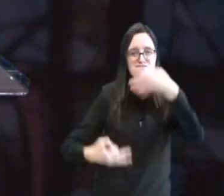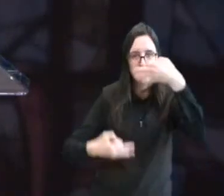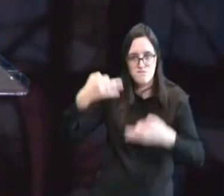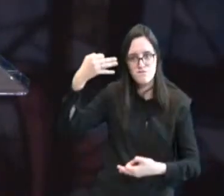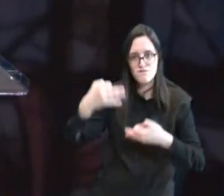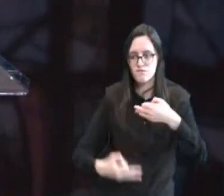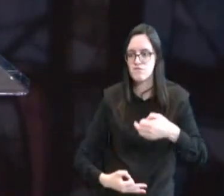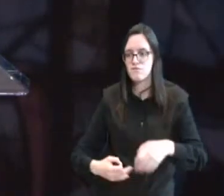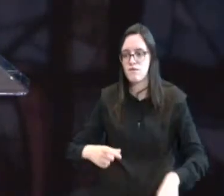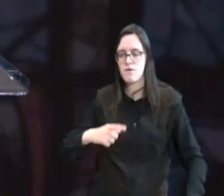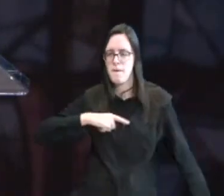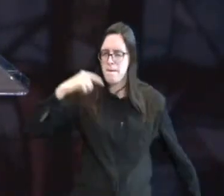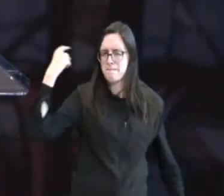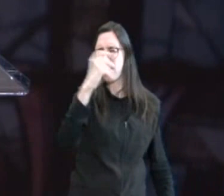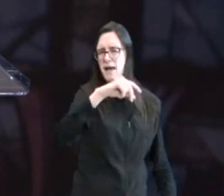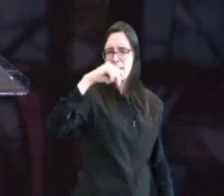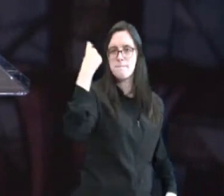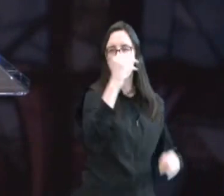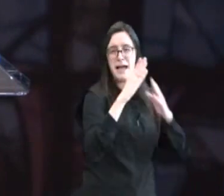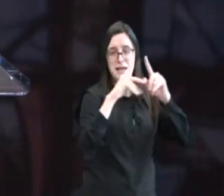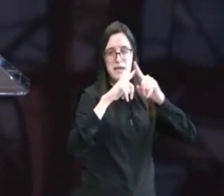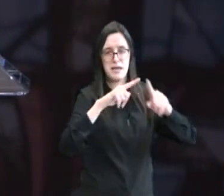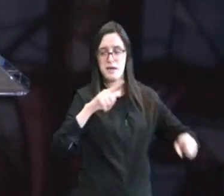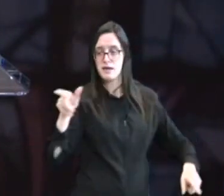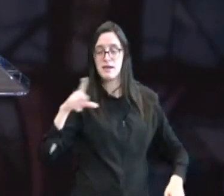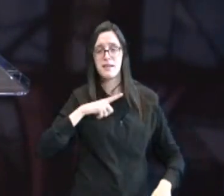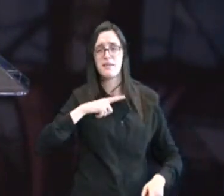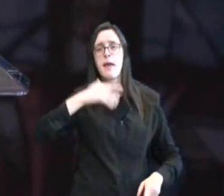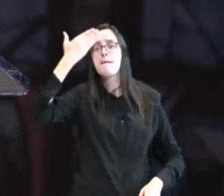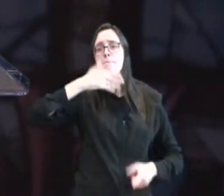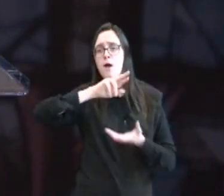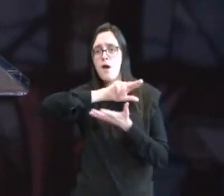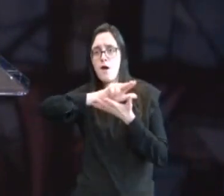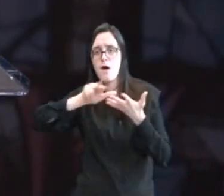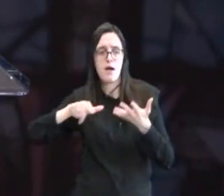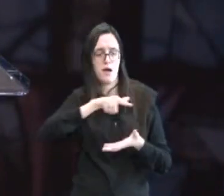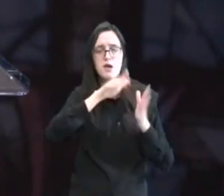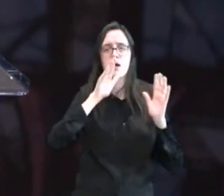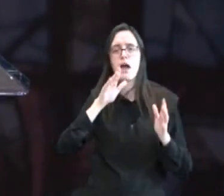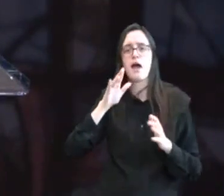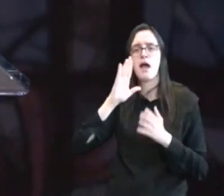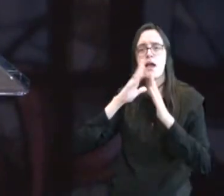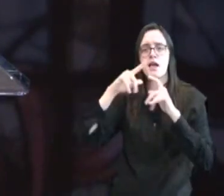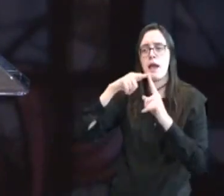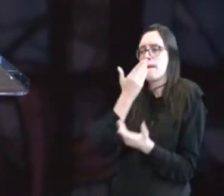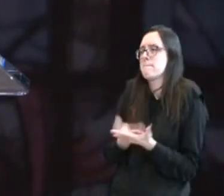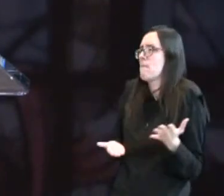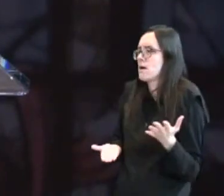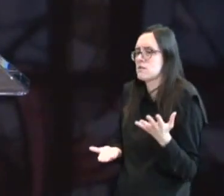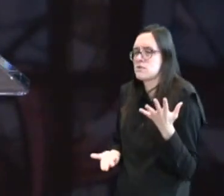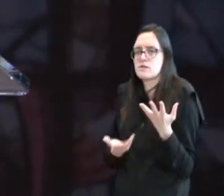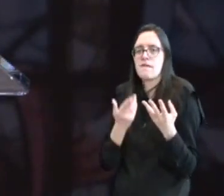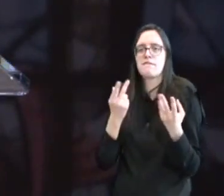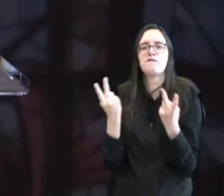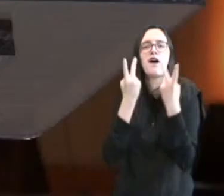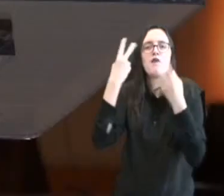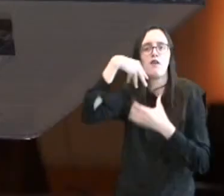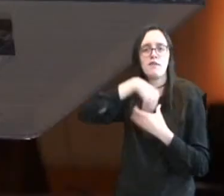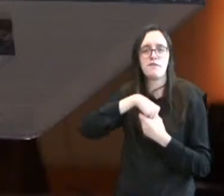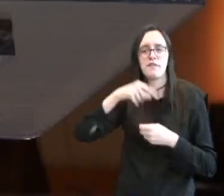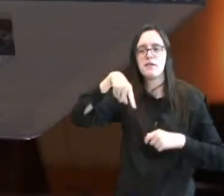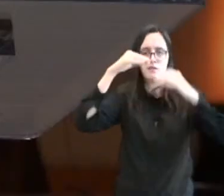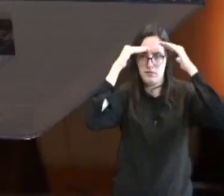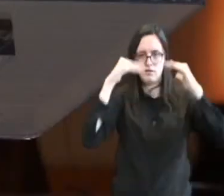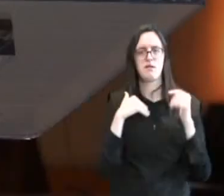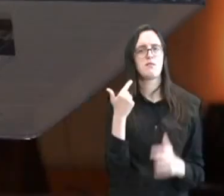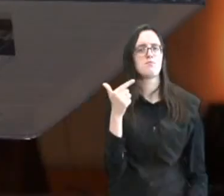uma pancada em cima da igreja. A igreja já tinha perdido a sua autoridade na localidade. Já